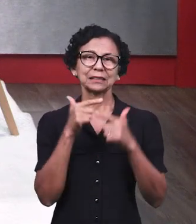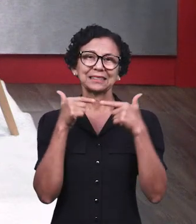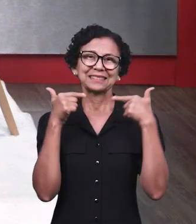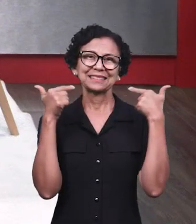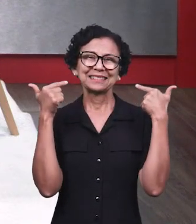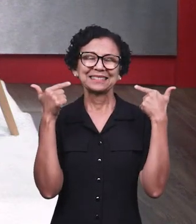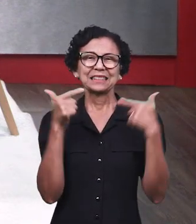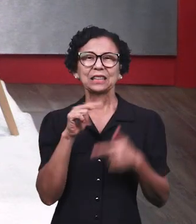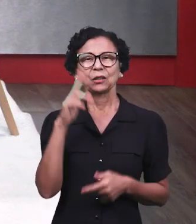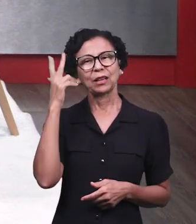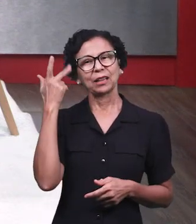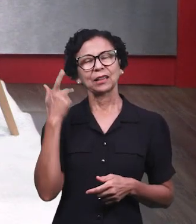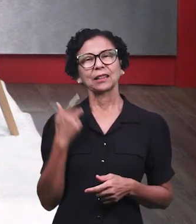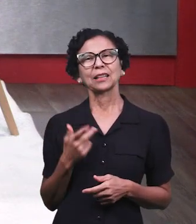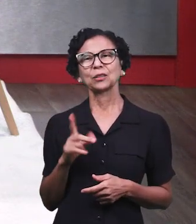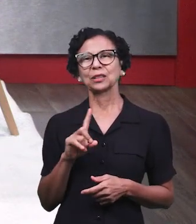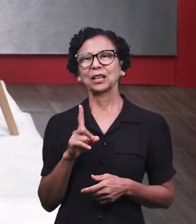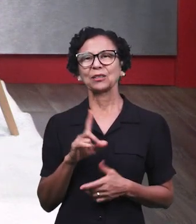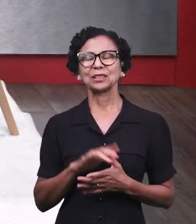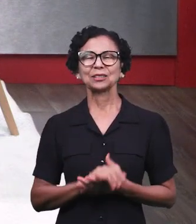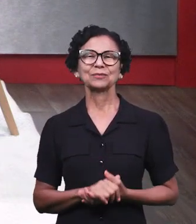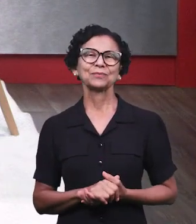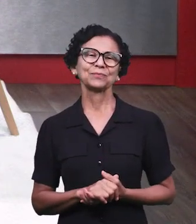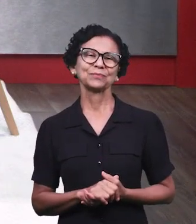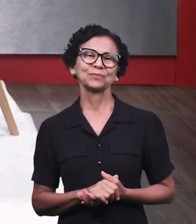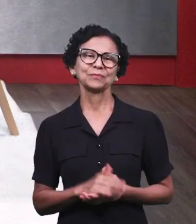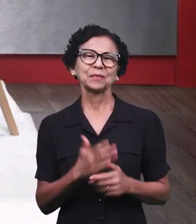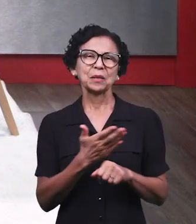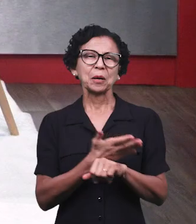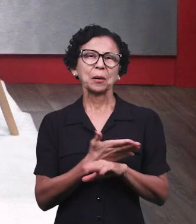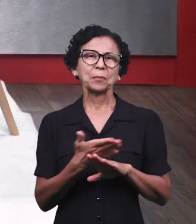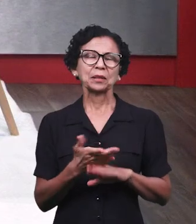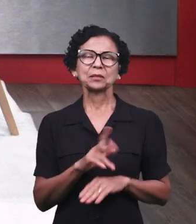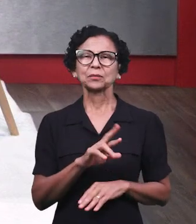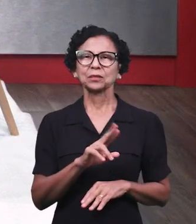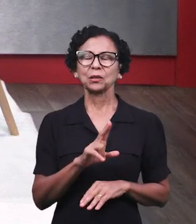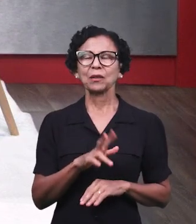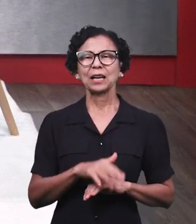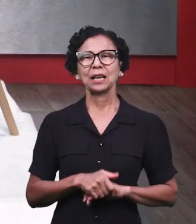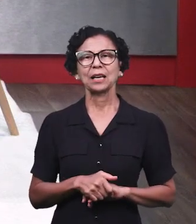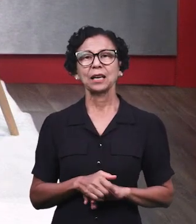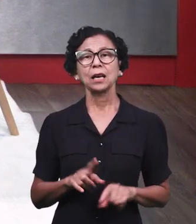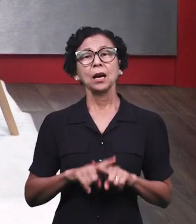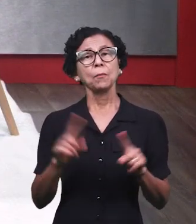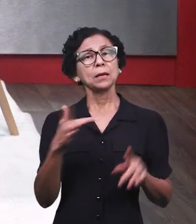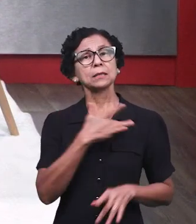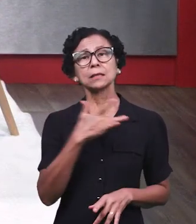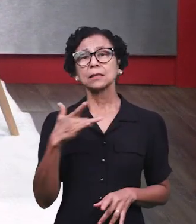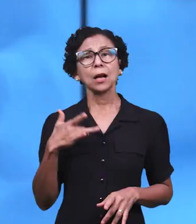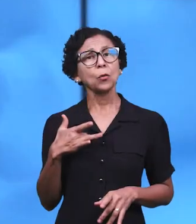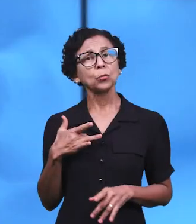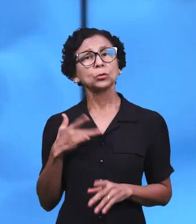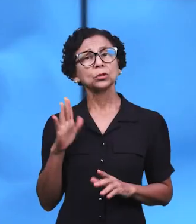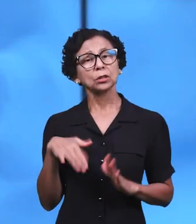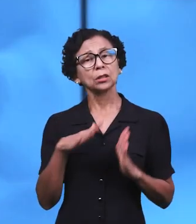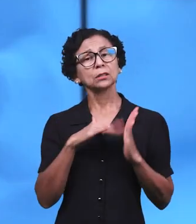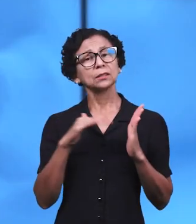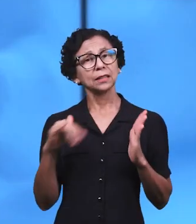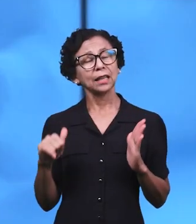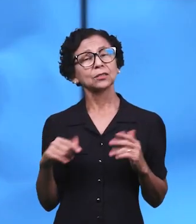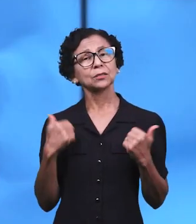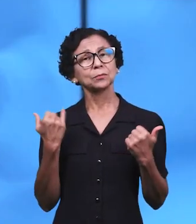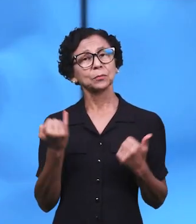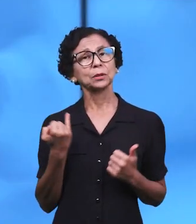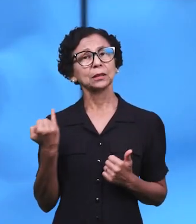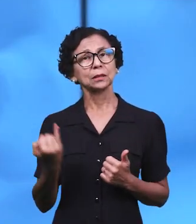tem um sorriso naturalmente tão branco, mas é um sorriso saudável. Sim. E isso já é estético. Então você aí de casa está vendo que